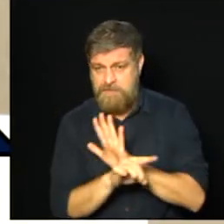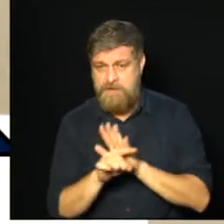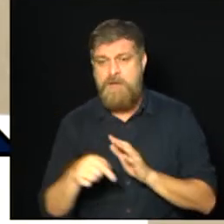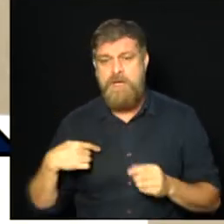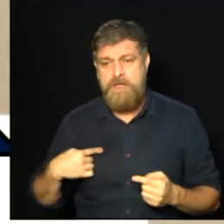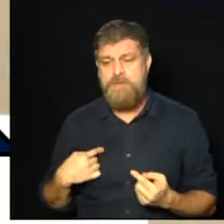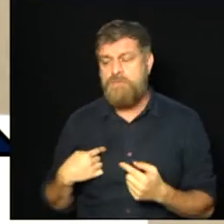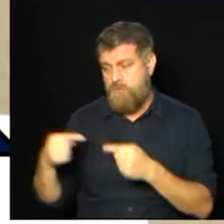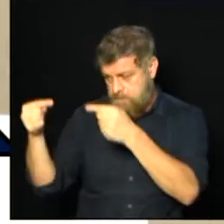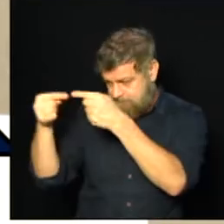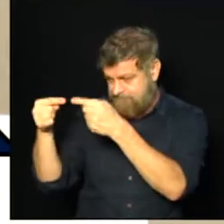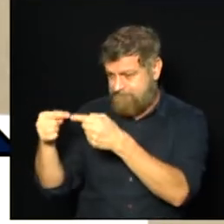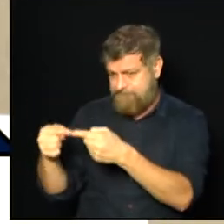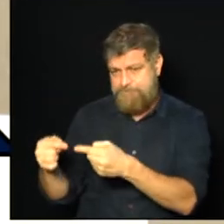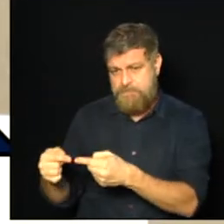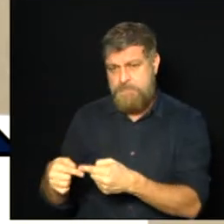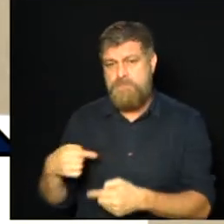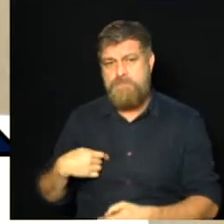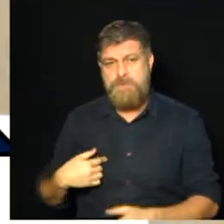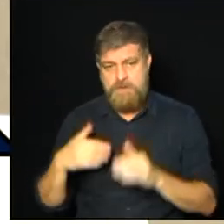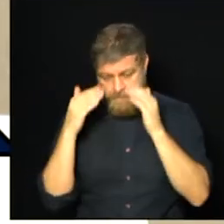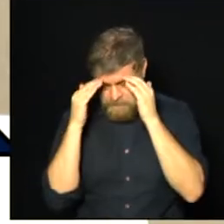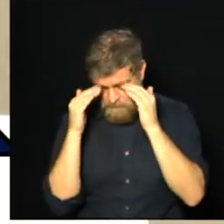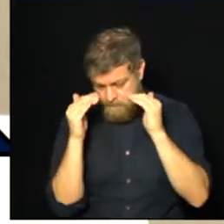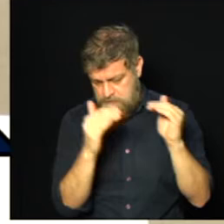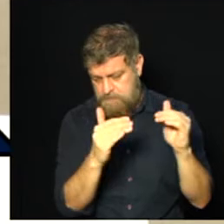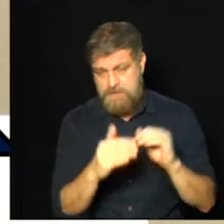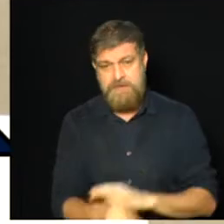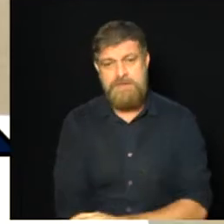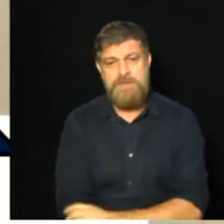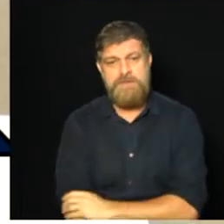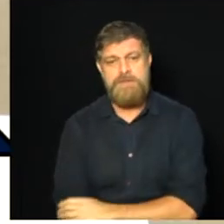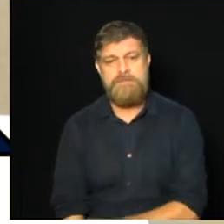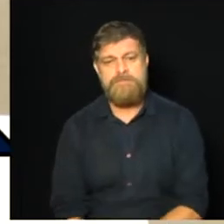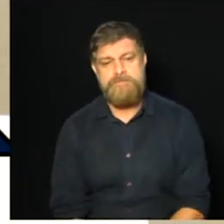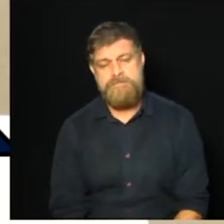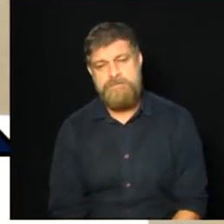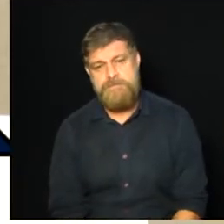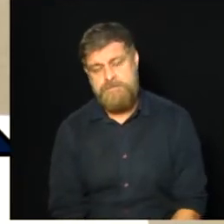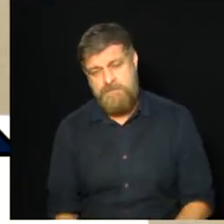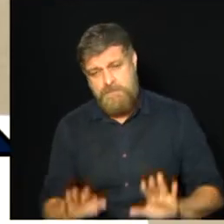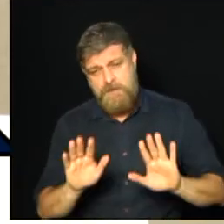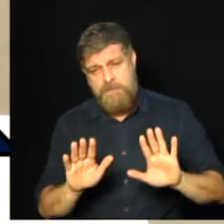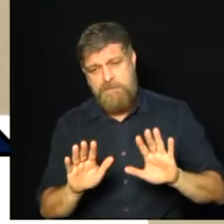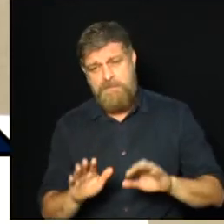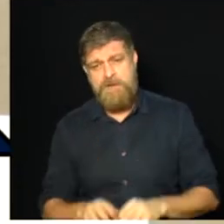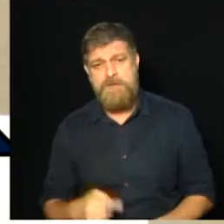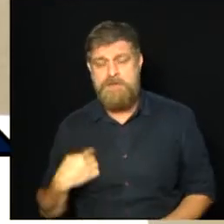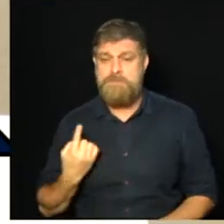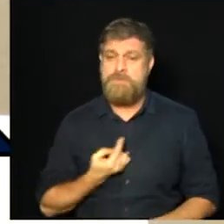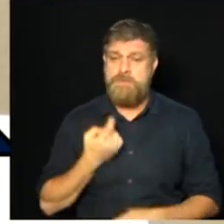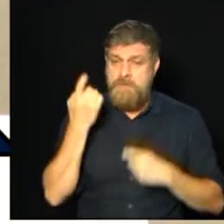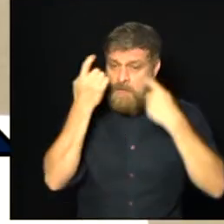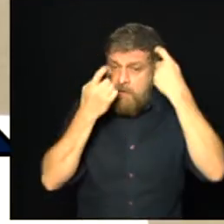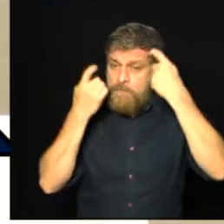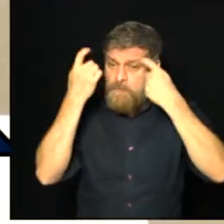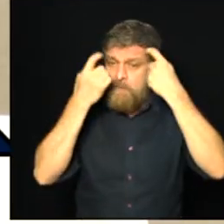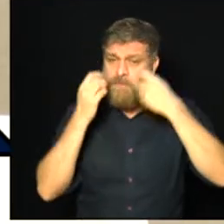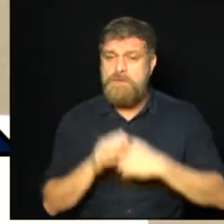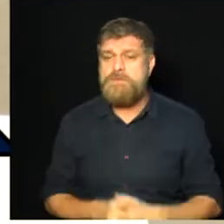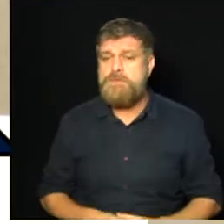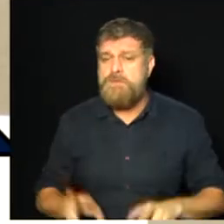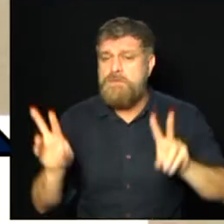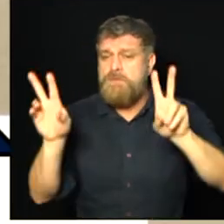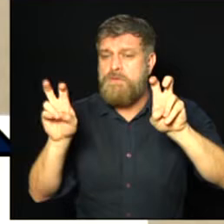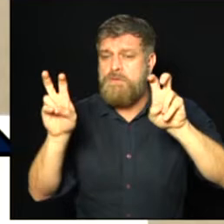né, eu vou respeitar, porque isso já foi dito, mas dizer da nossa preocupação com relação a